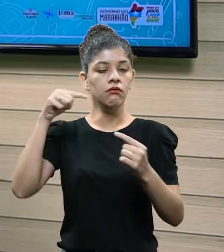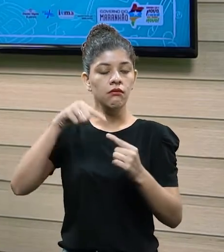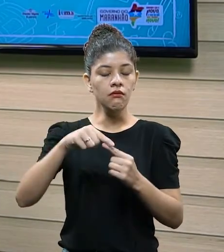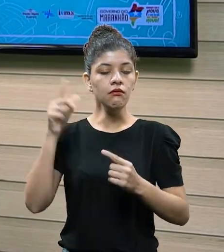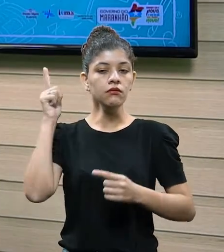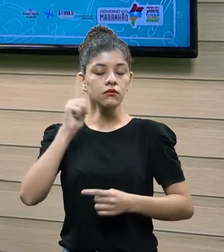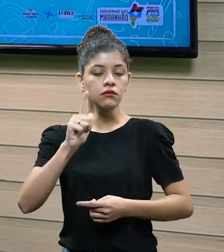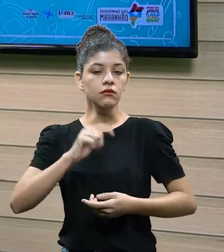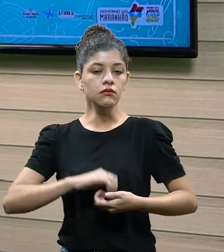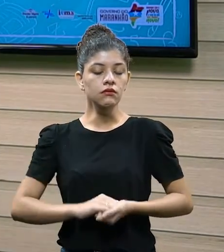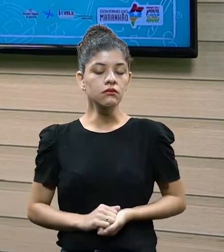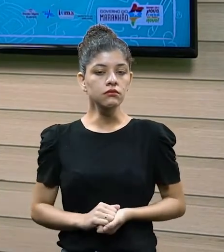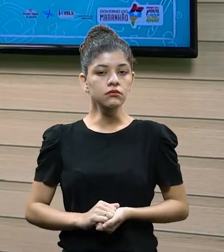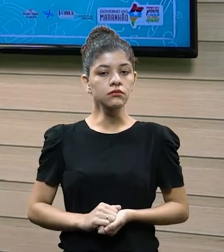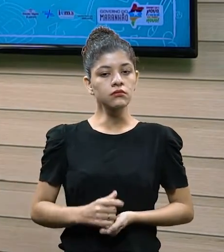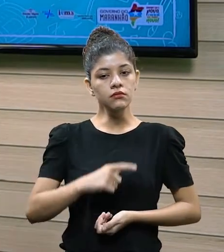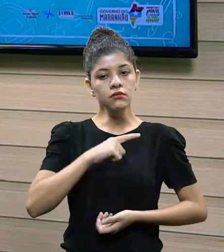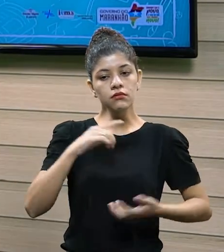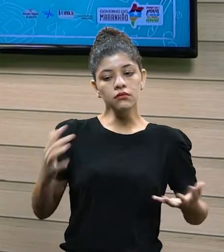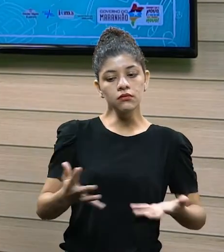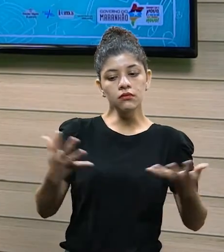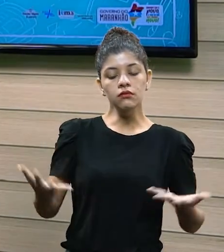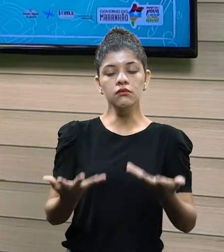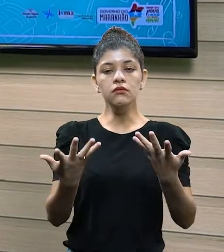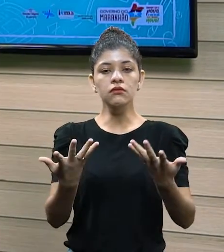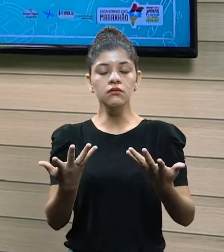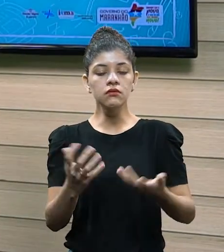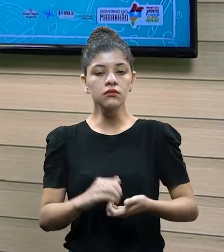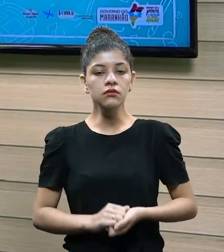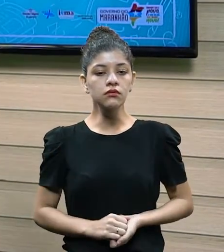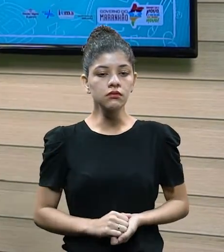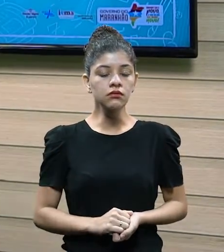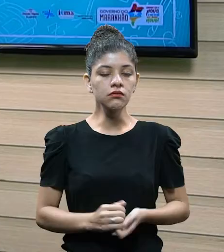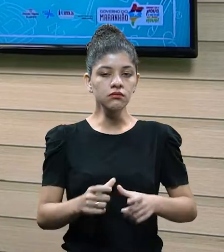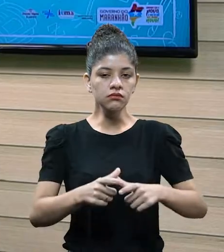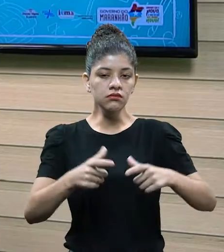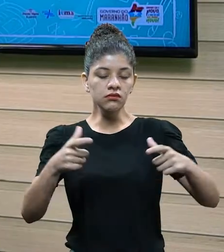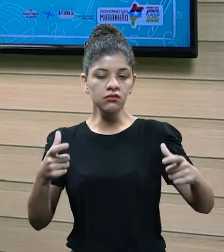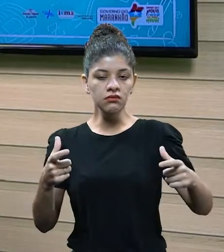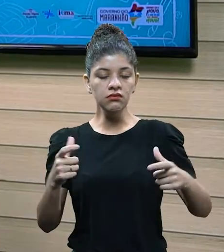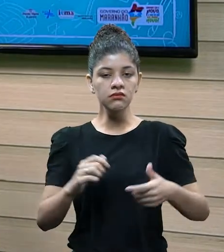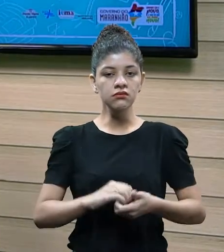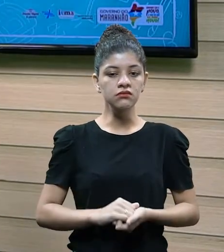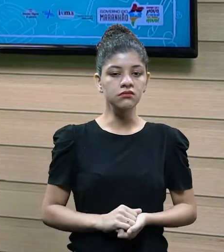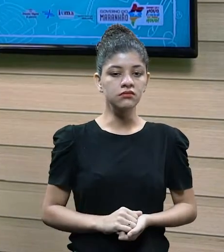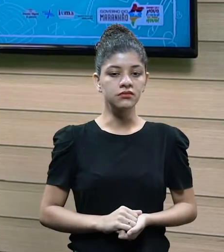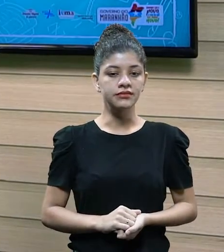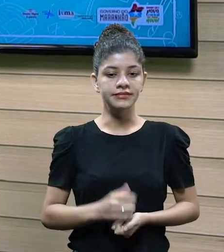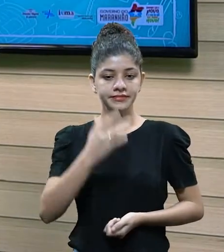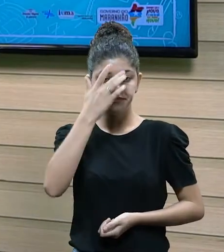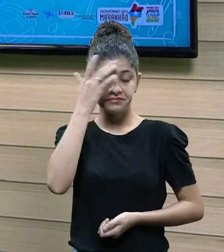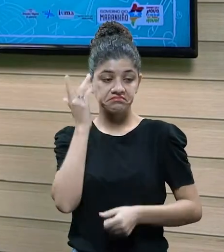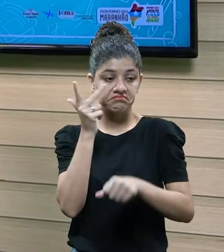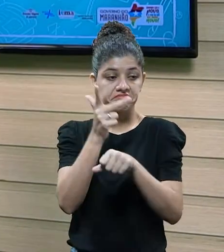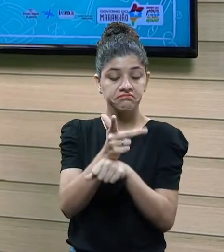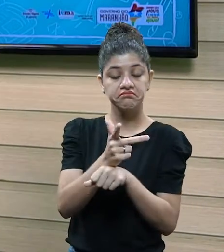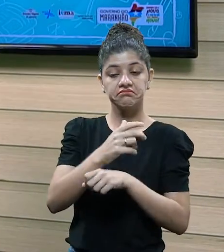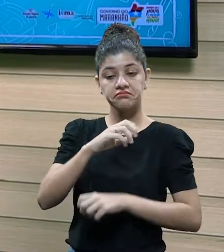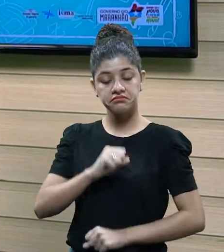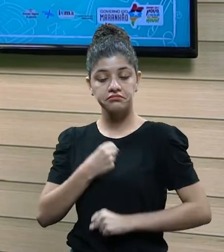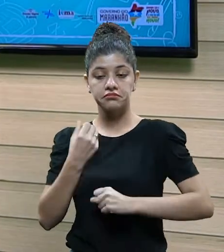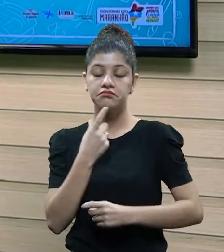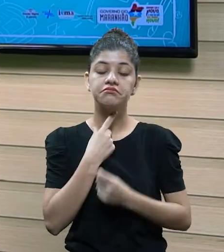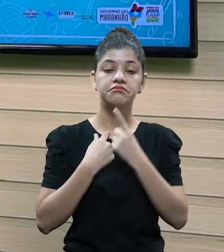objetivo que quer alcançar. Então, se eu estou motivado, se eu estou disposto, eu vou aumentar a minha produtividade. Então, se eu vim para cá gravar essa aula